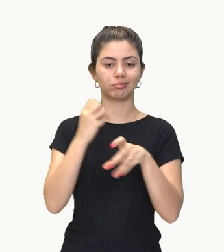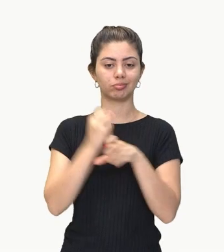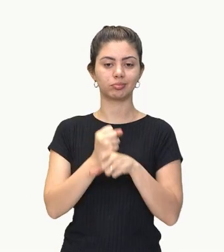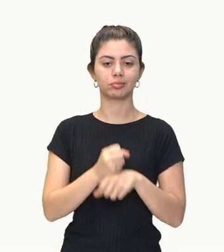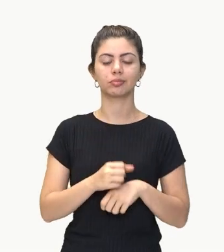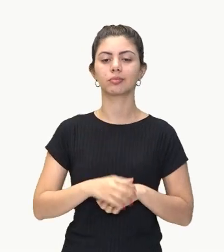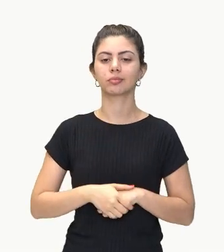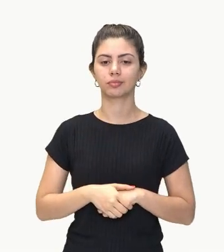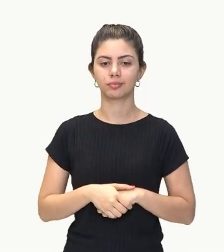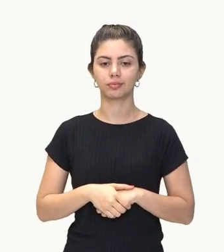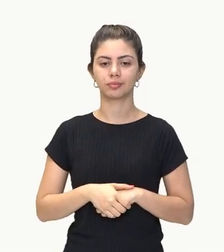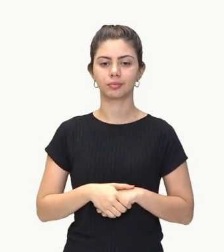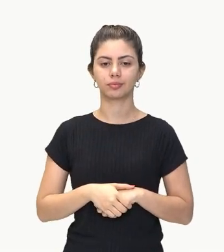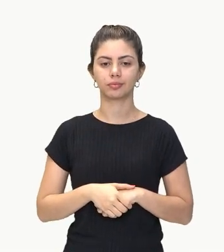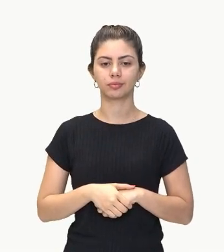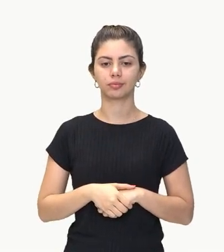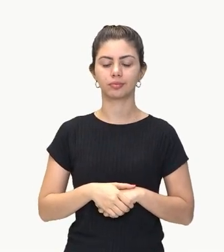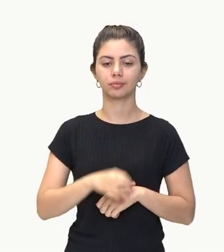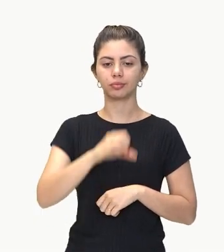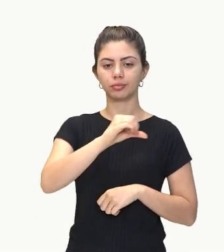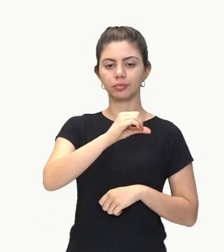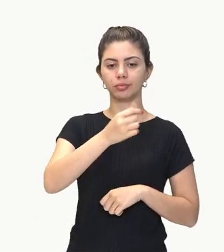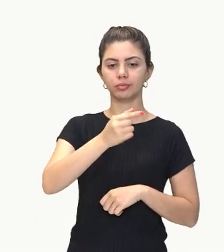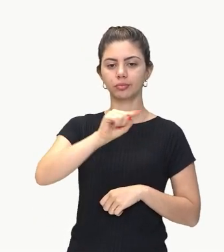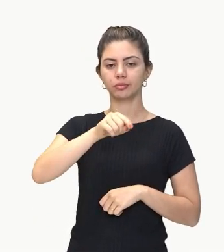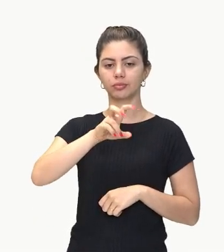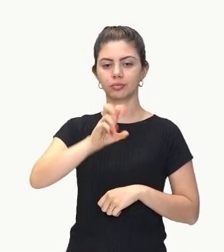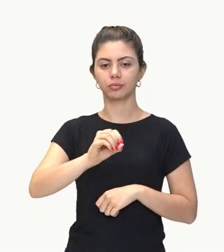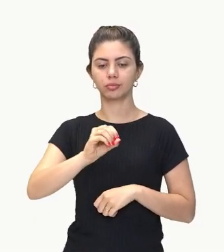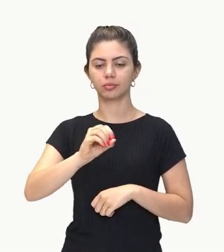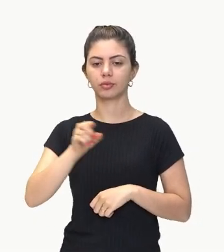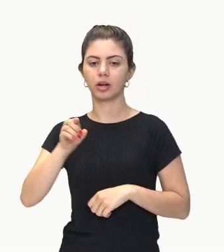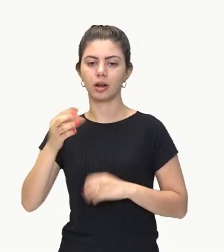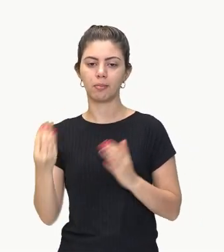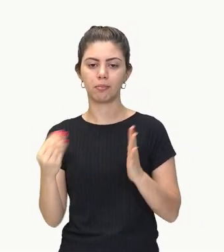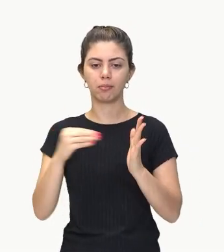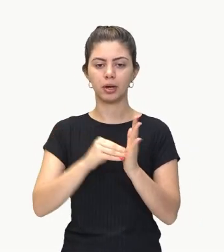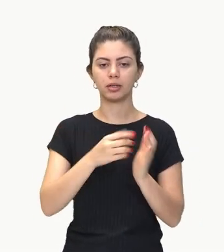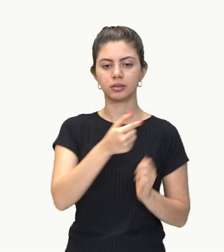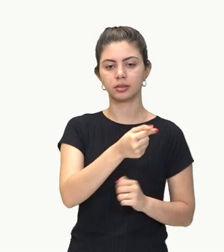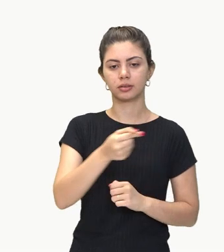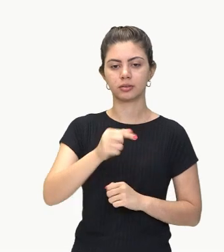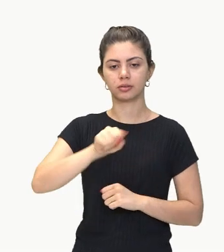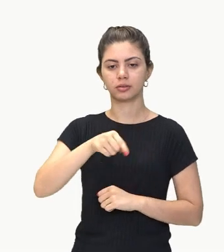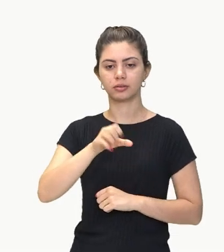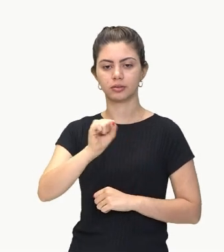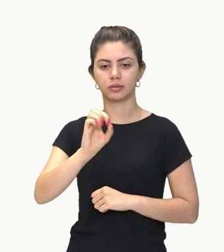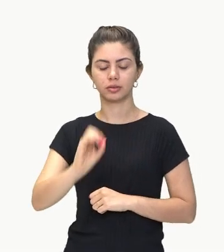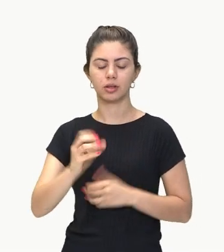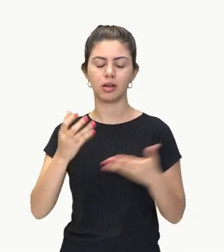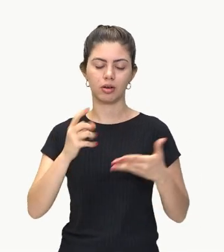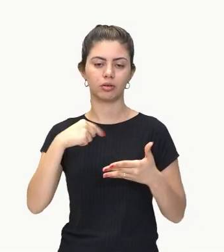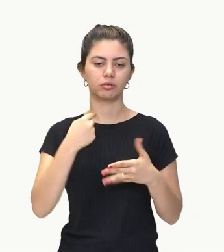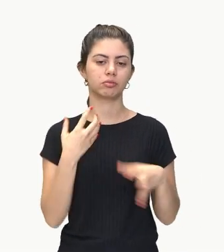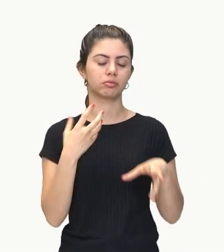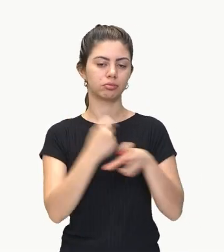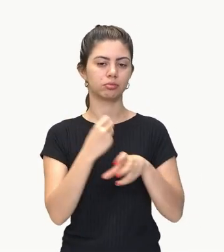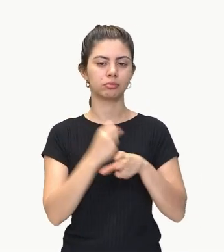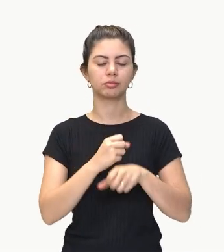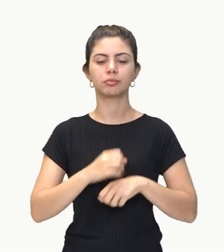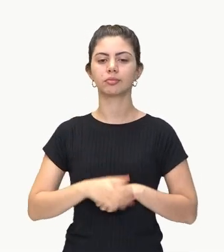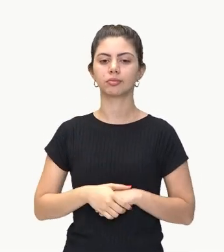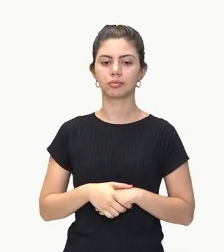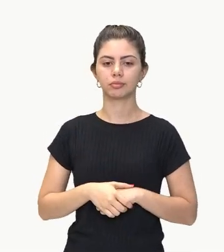colocar aqui embaixo o valor do contrafilé, para a gente realizar essa soma.